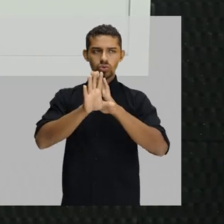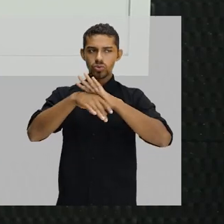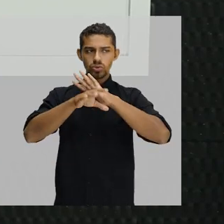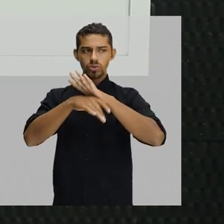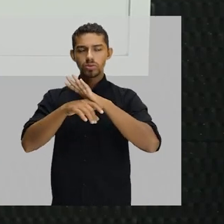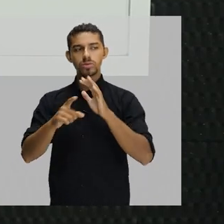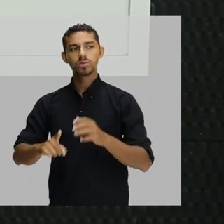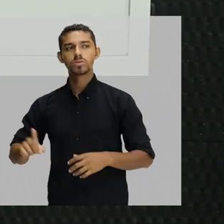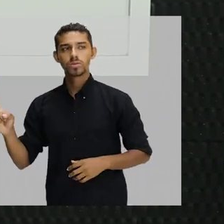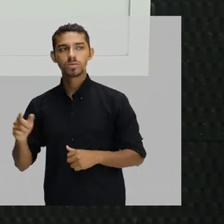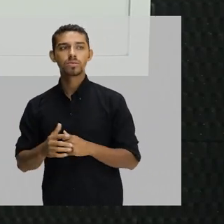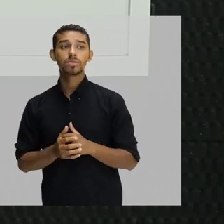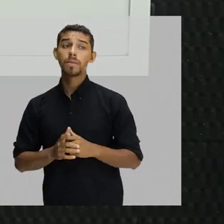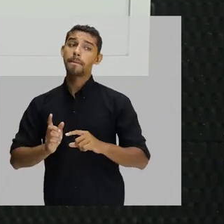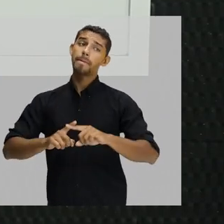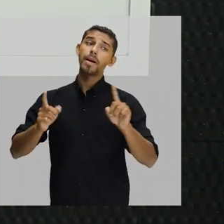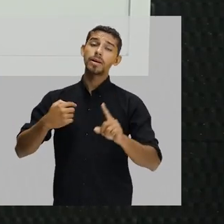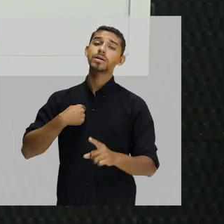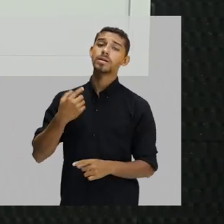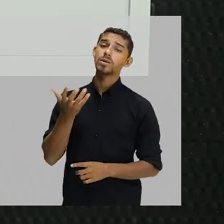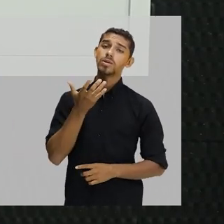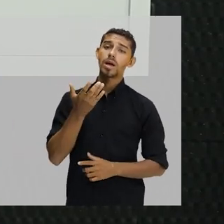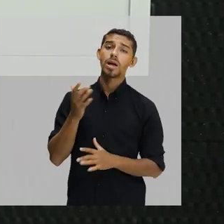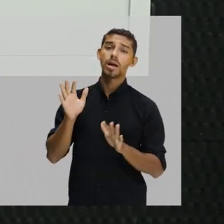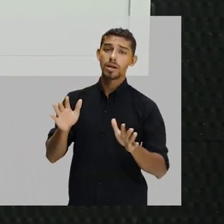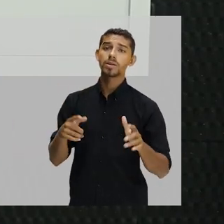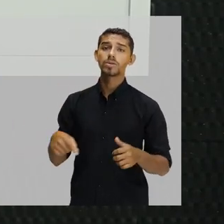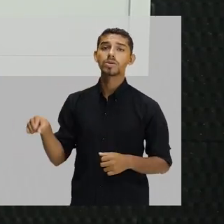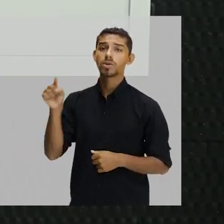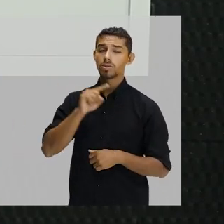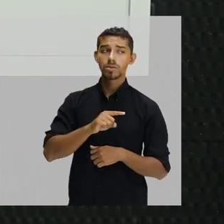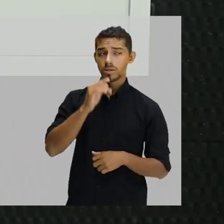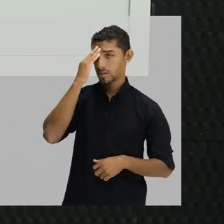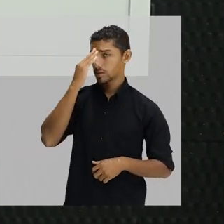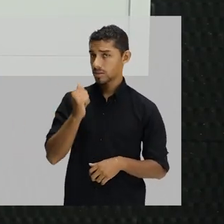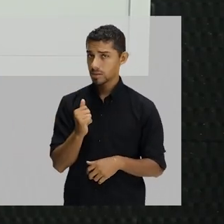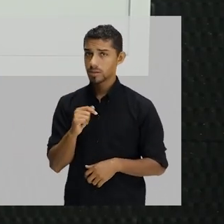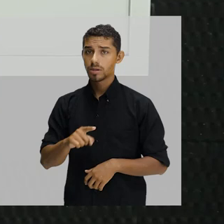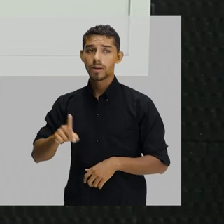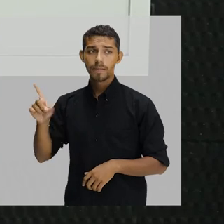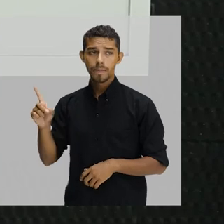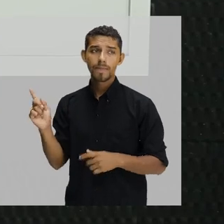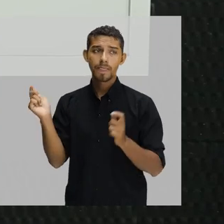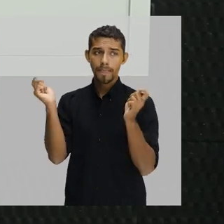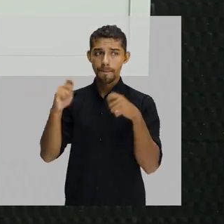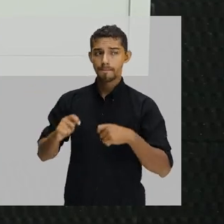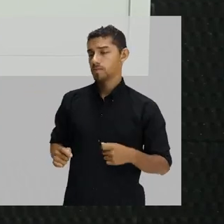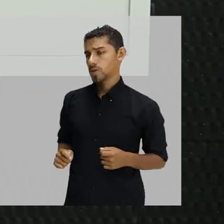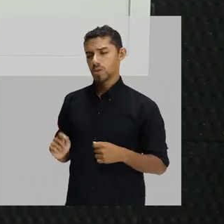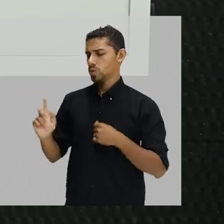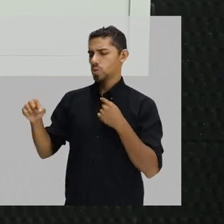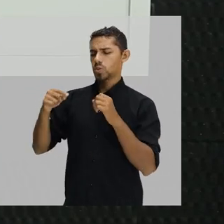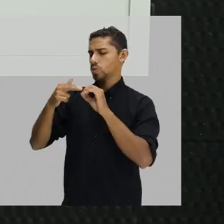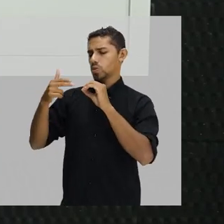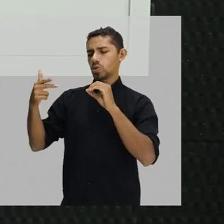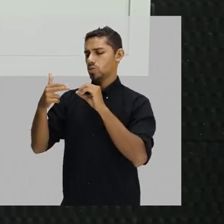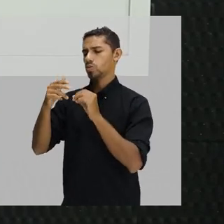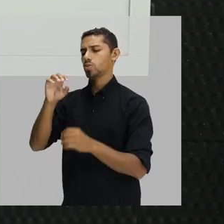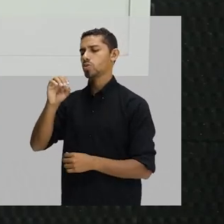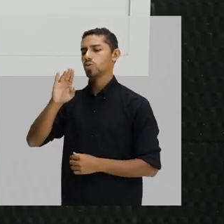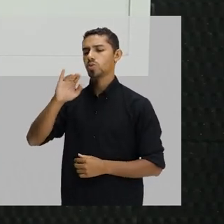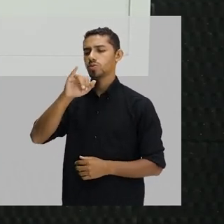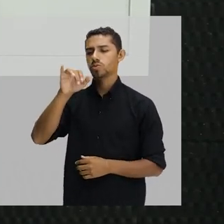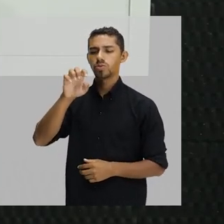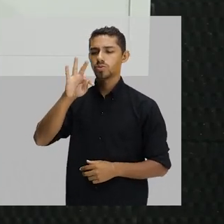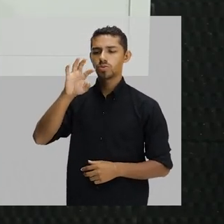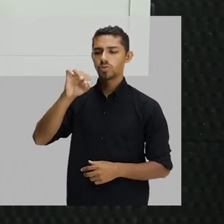conceitos, tá? Mas eu quero pelo menos que vocês saibam que eles são objetos, né, da